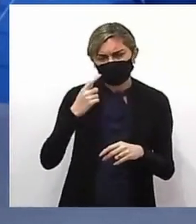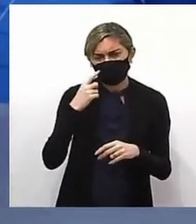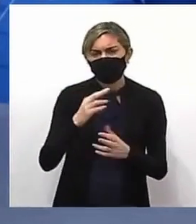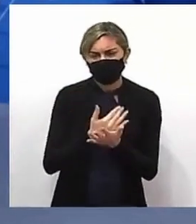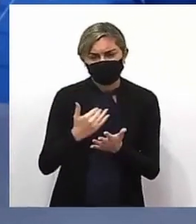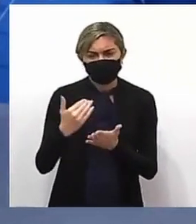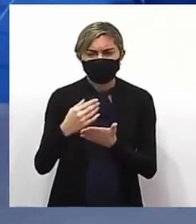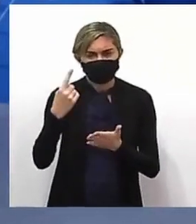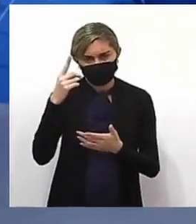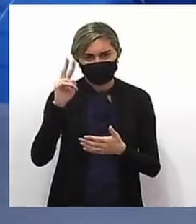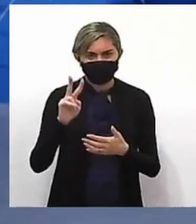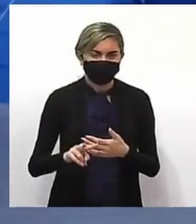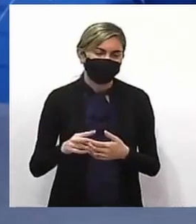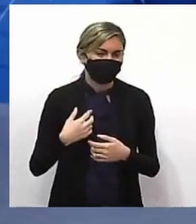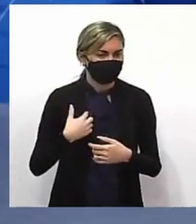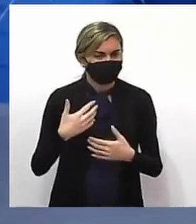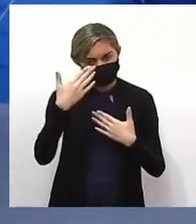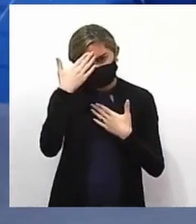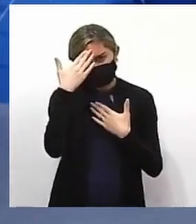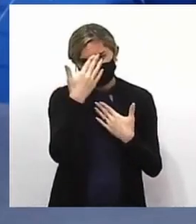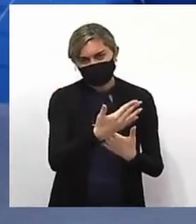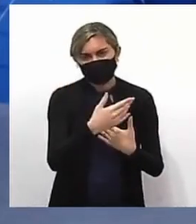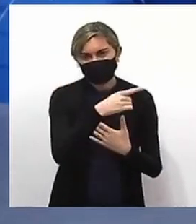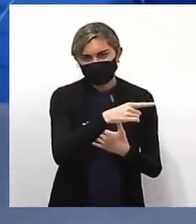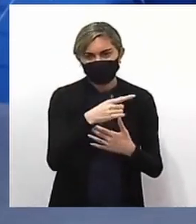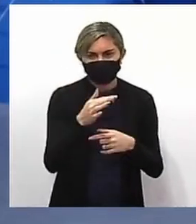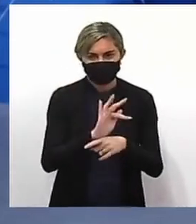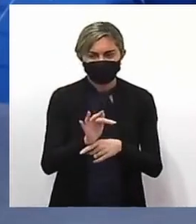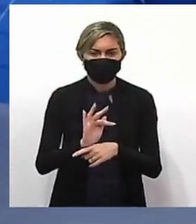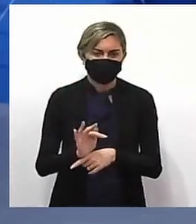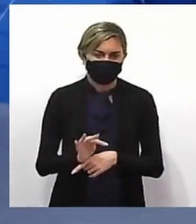tá? Por isso agradecer a você por esse filme.